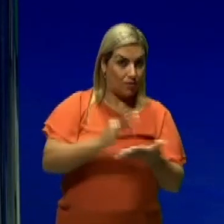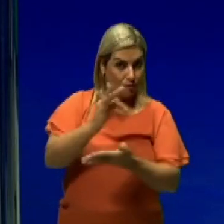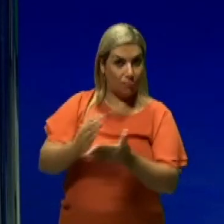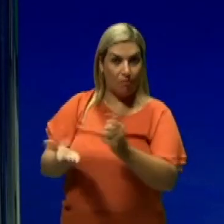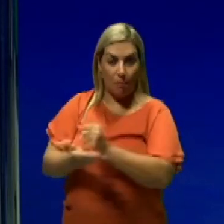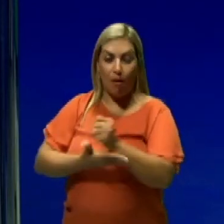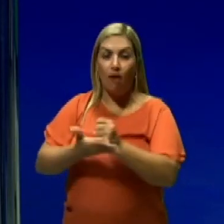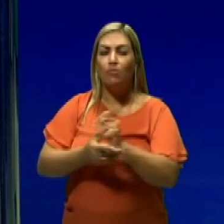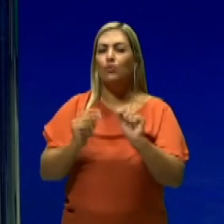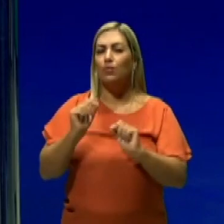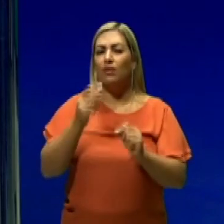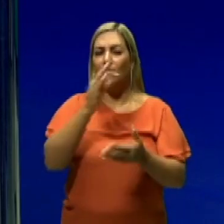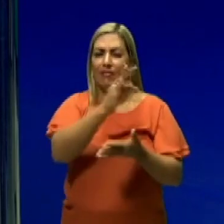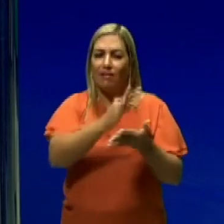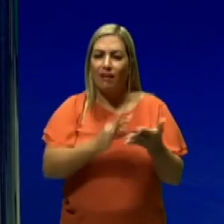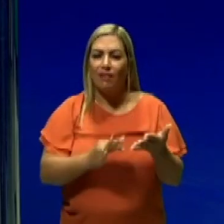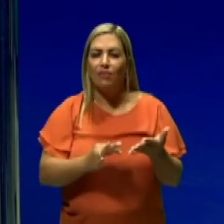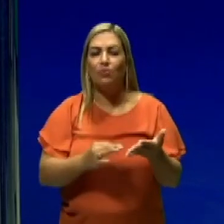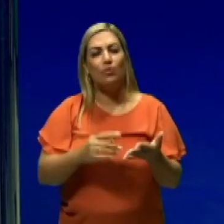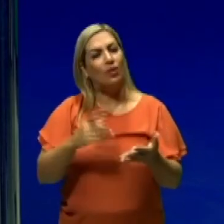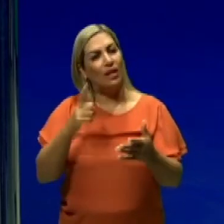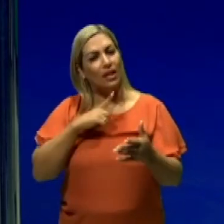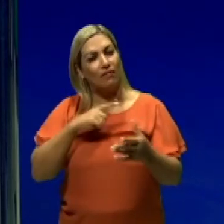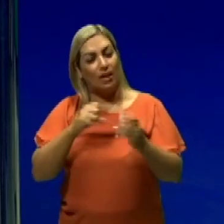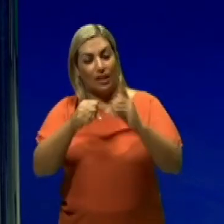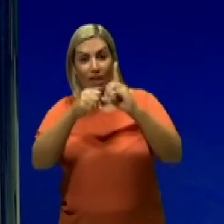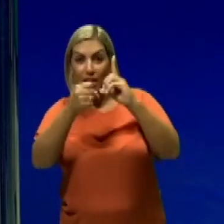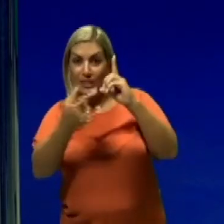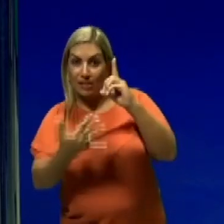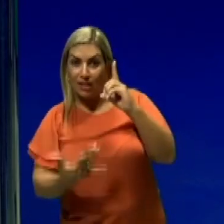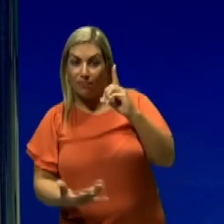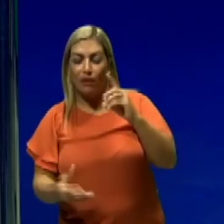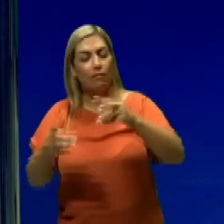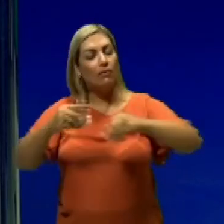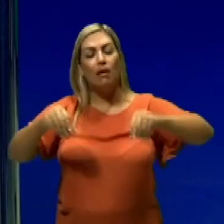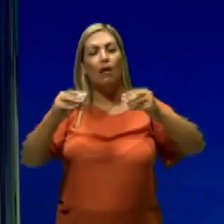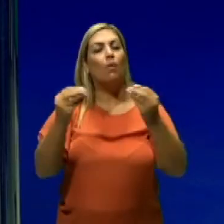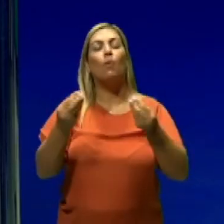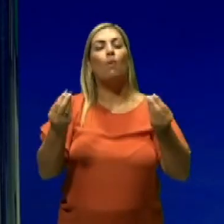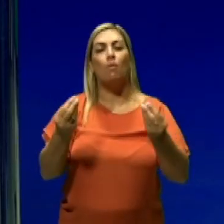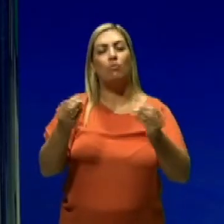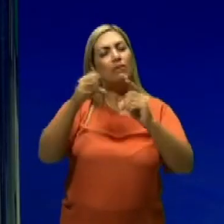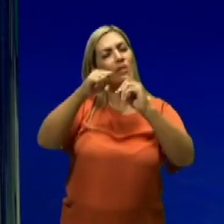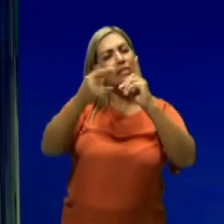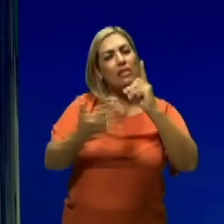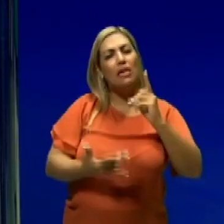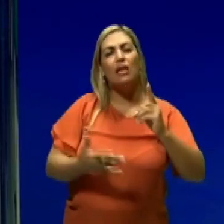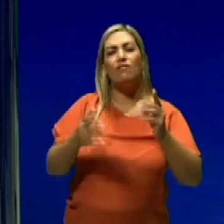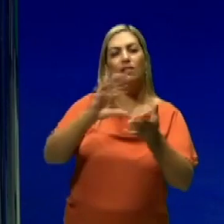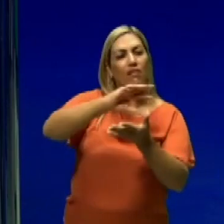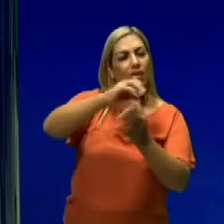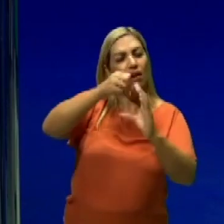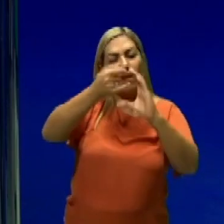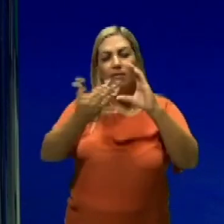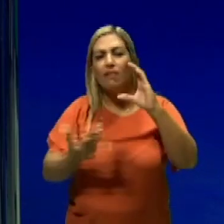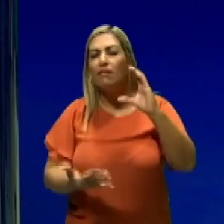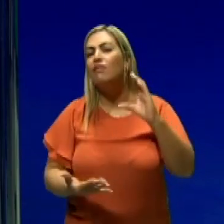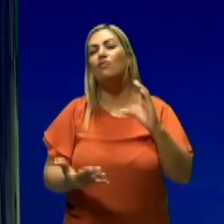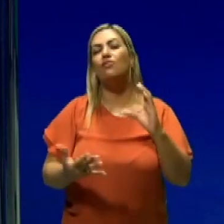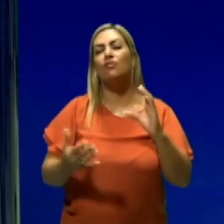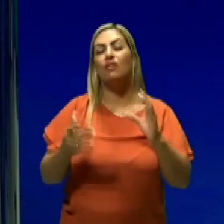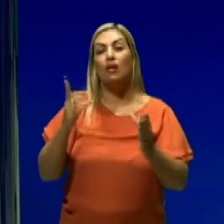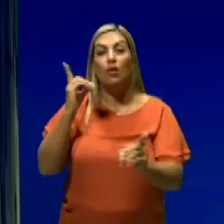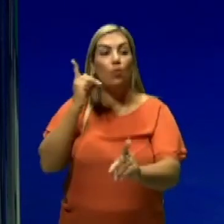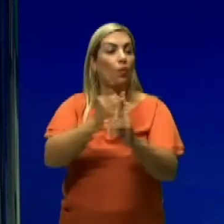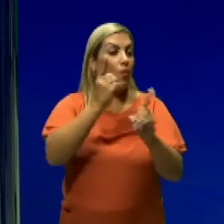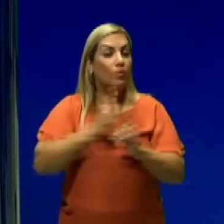basicamente são que são textos que vão descrever que terra era essa o quê que foi achado por cabral aqui